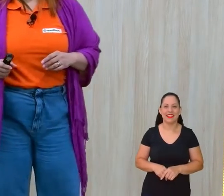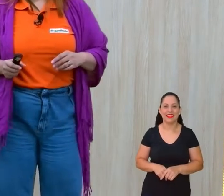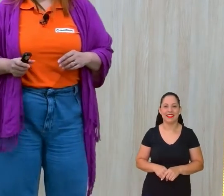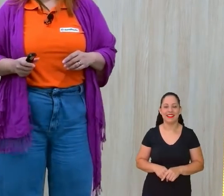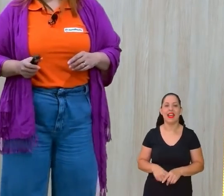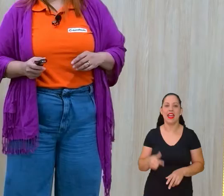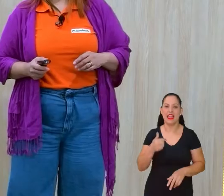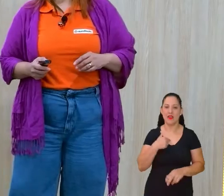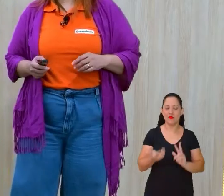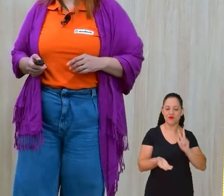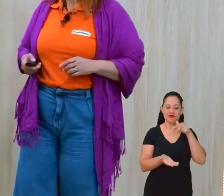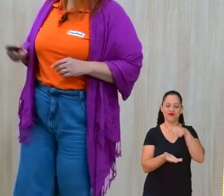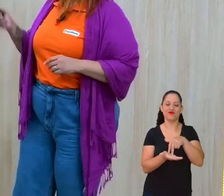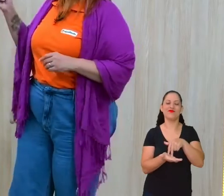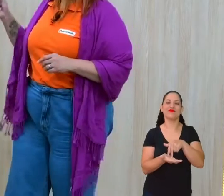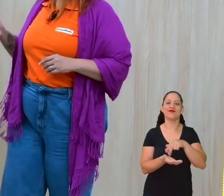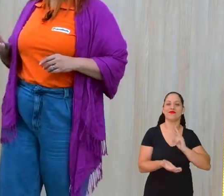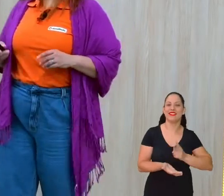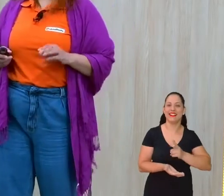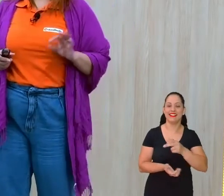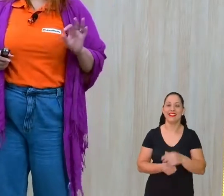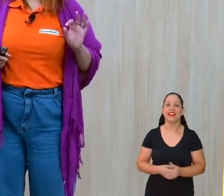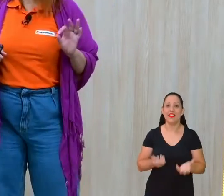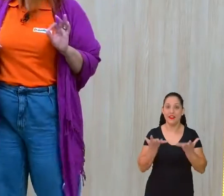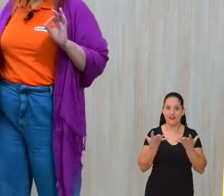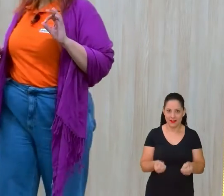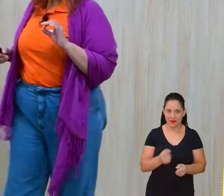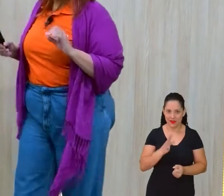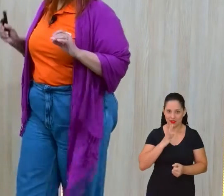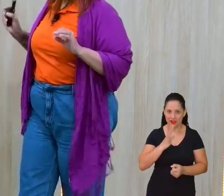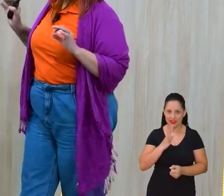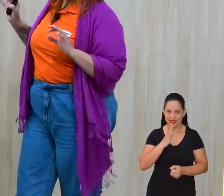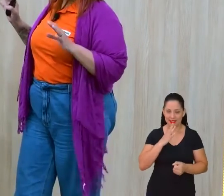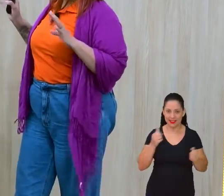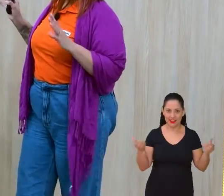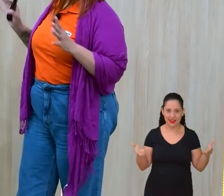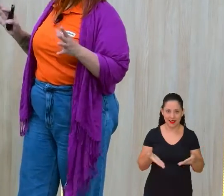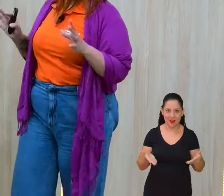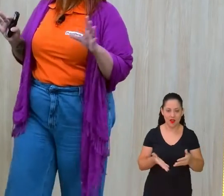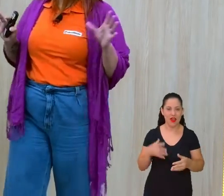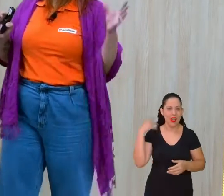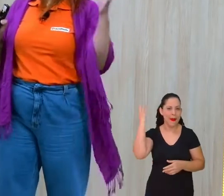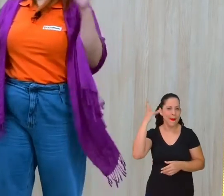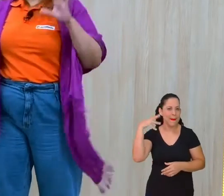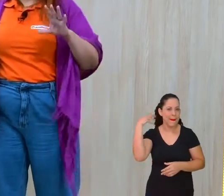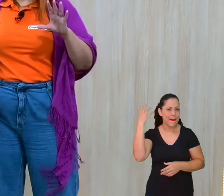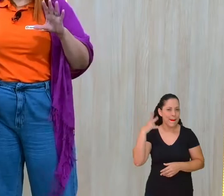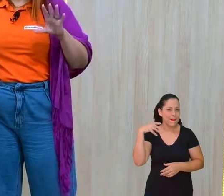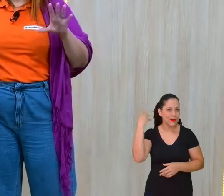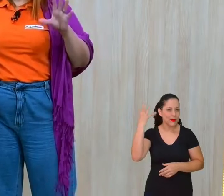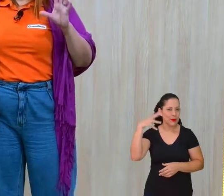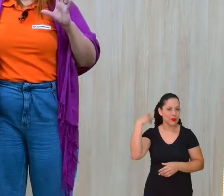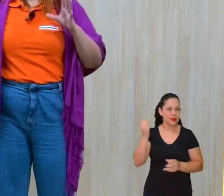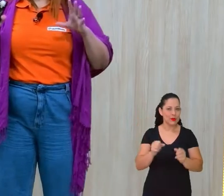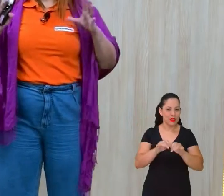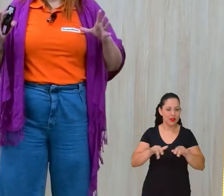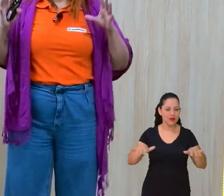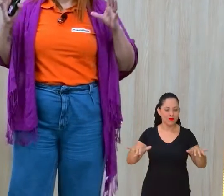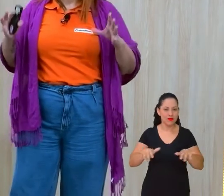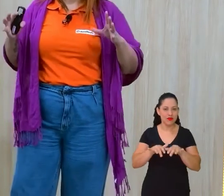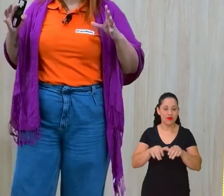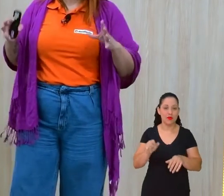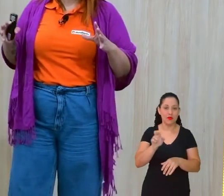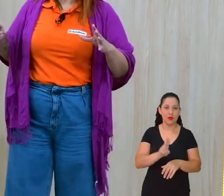Bem aparecida essa professora, né? Bom, vamos conhecer hoje as notas musicais no tablet, tá? Através